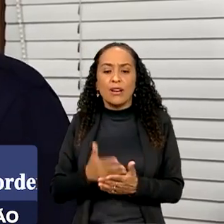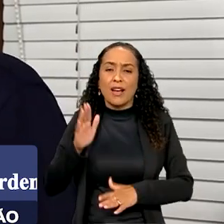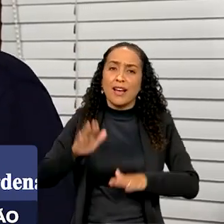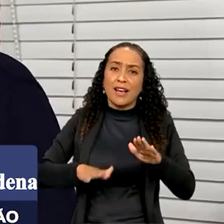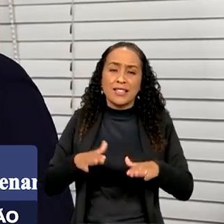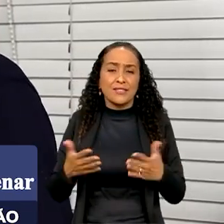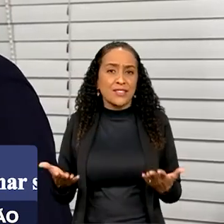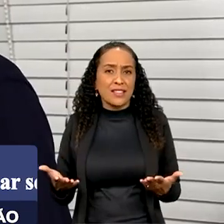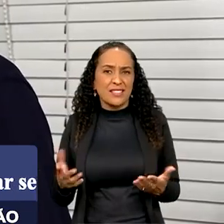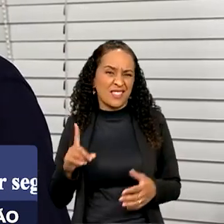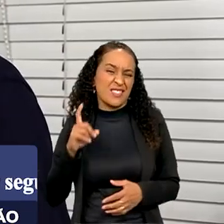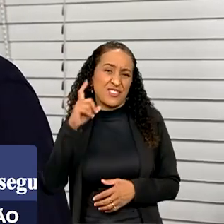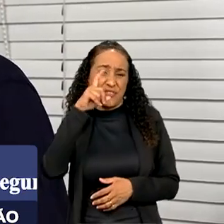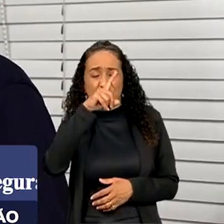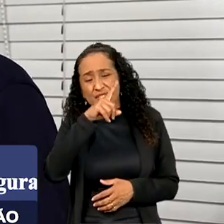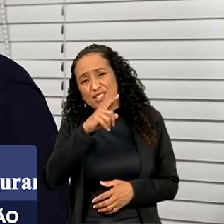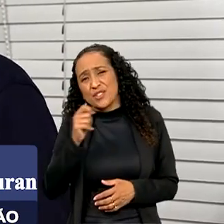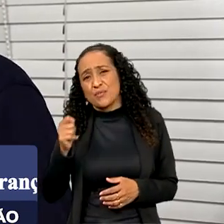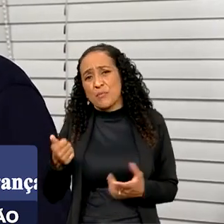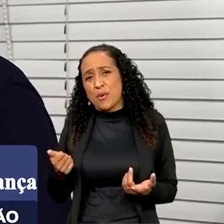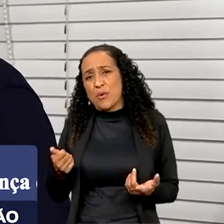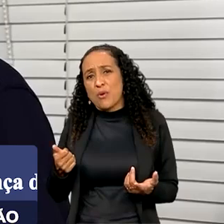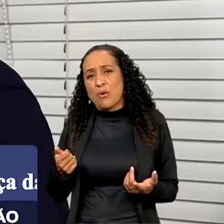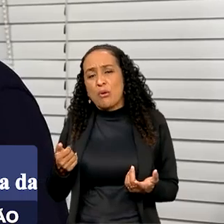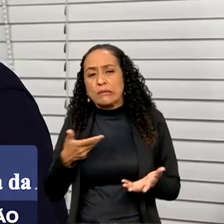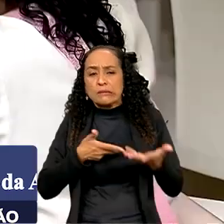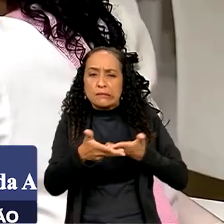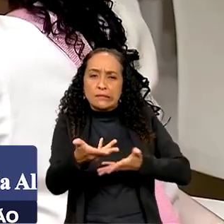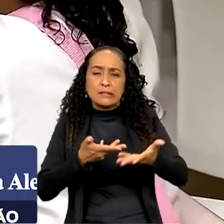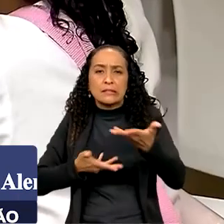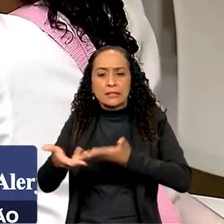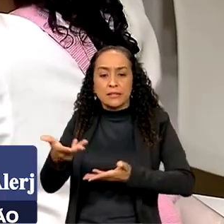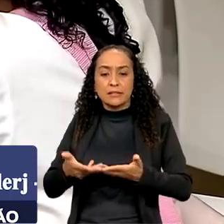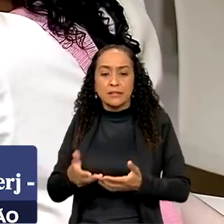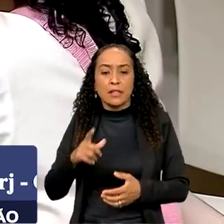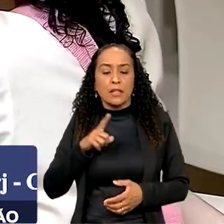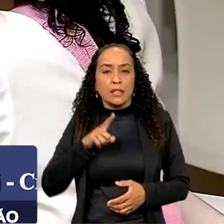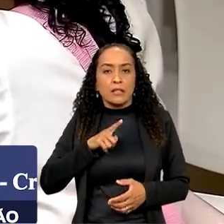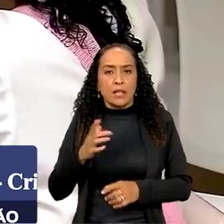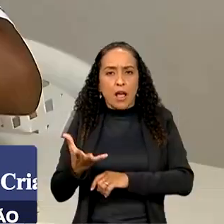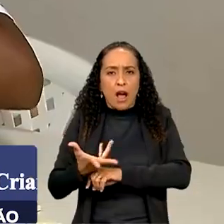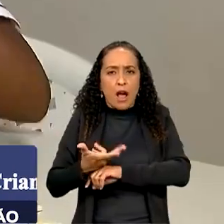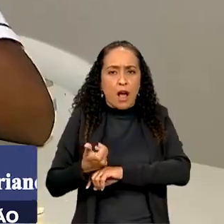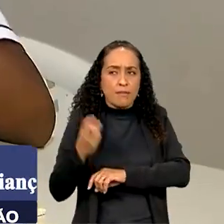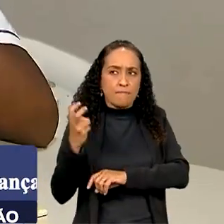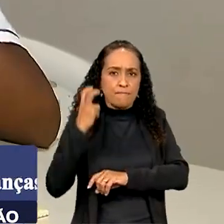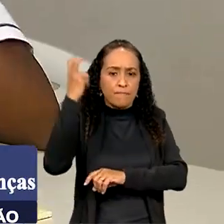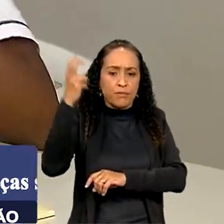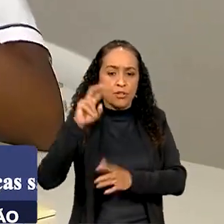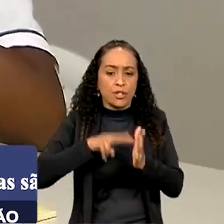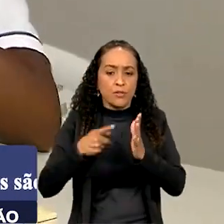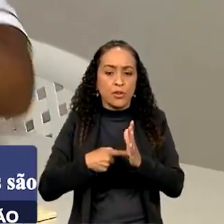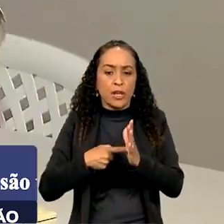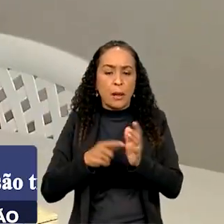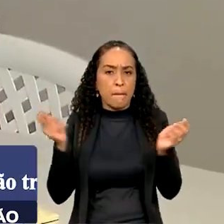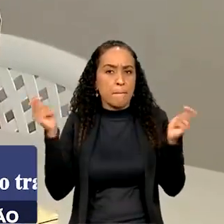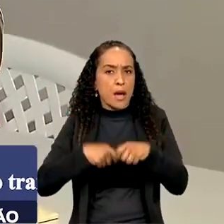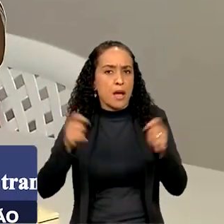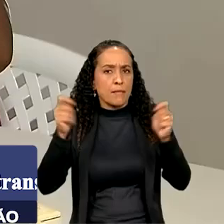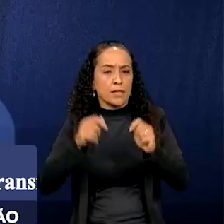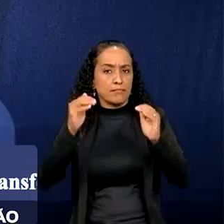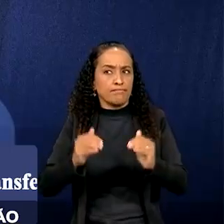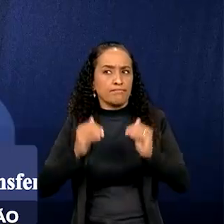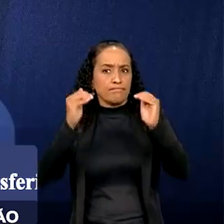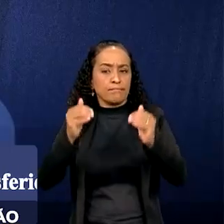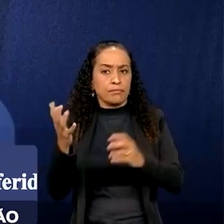vezes dificulta um pouco a socialização. Ter altas habilidades significa ter elevada potencialidade